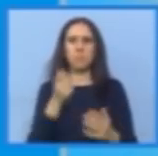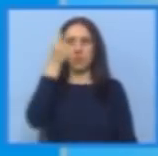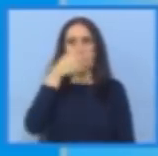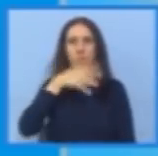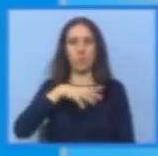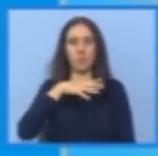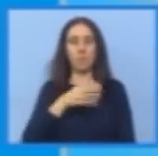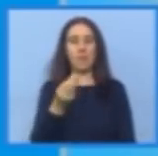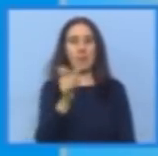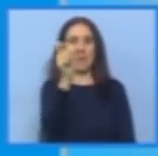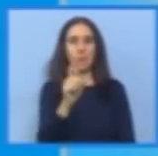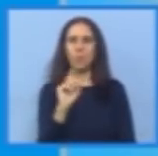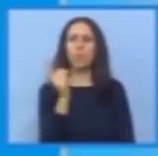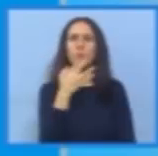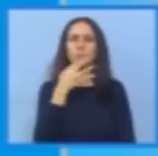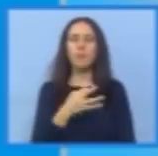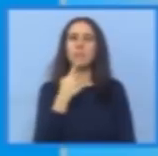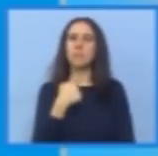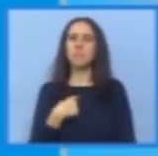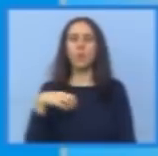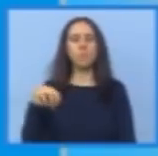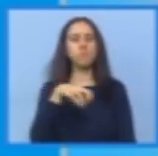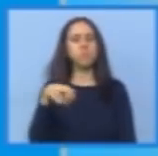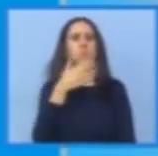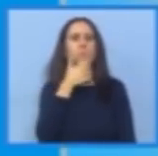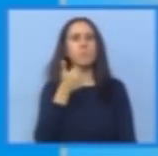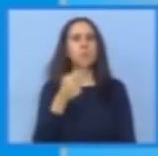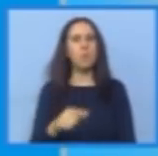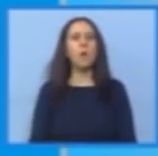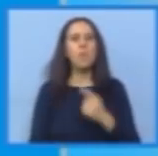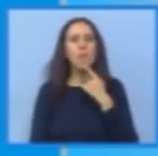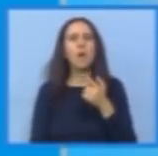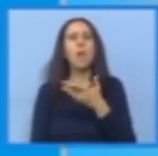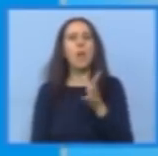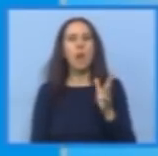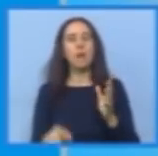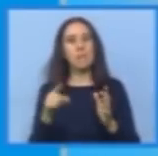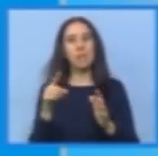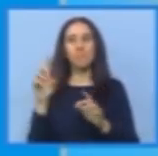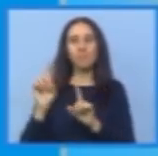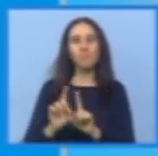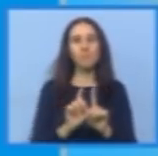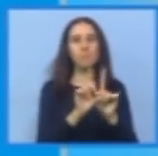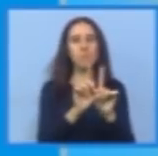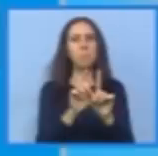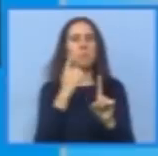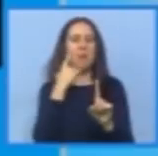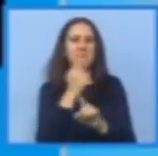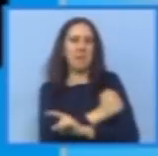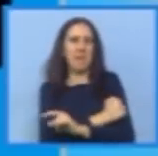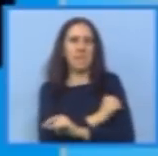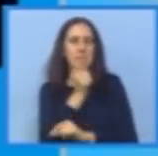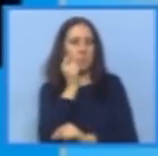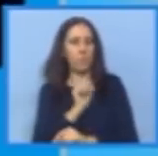esta criança dizia a toda a gente, eu tenho um carrinho muito bonito. E as pessoas diziam, então onde é que estás? E ele pegava e levava, porque aquilo parece que era lá perto da casa